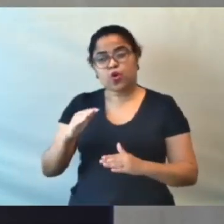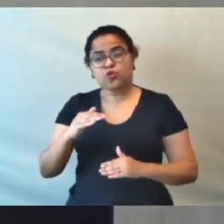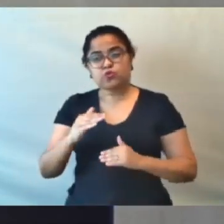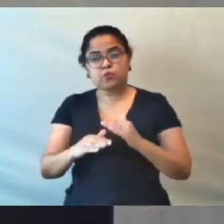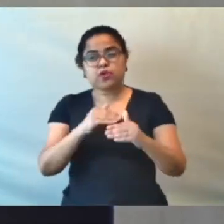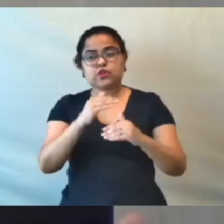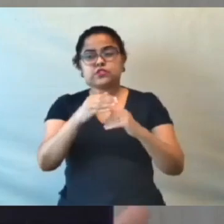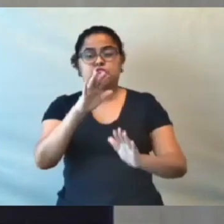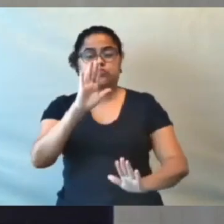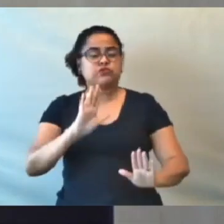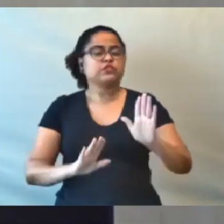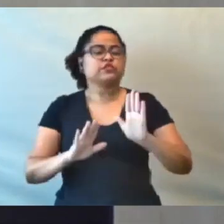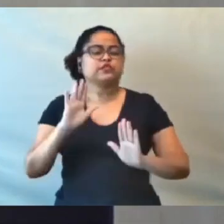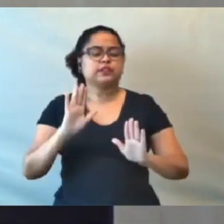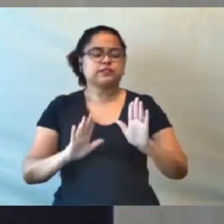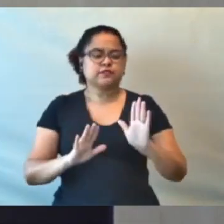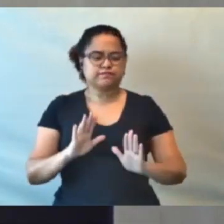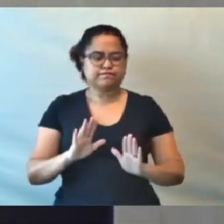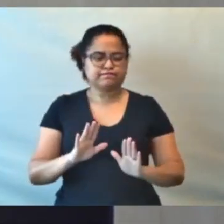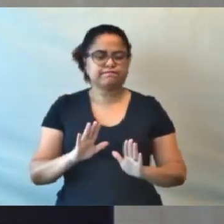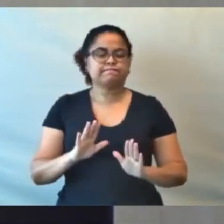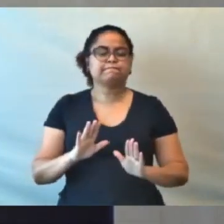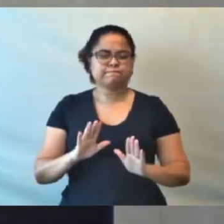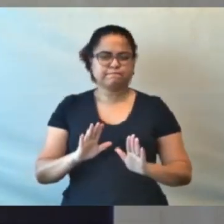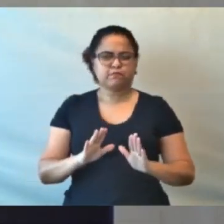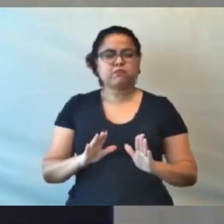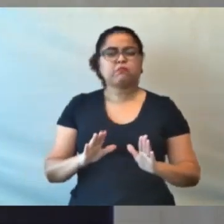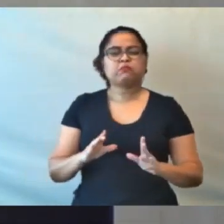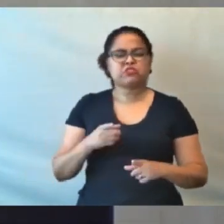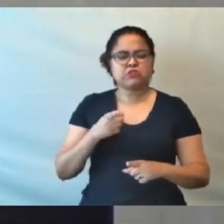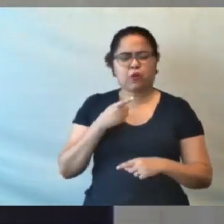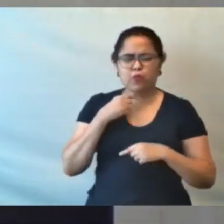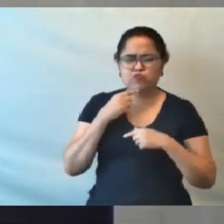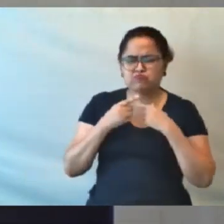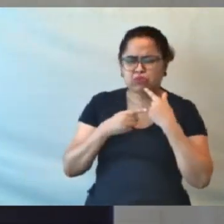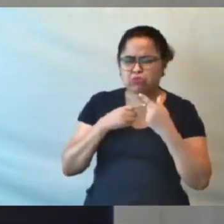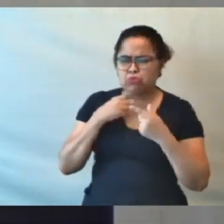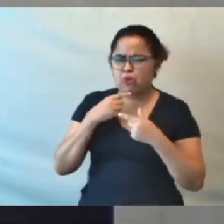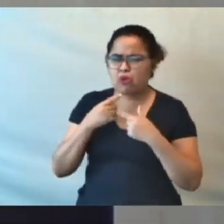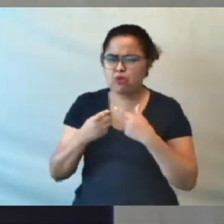questionado, porque ele trazia uma análise de técnica e preço